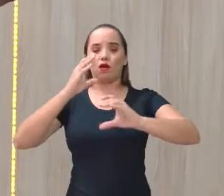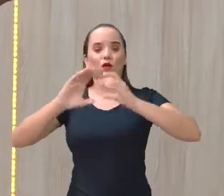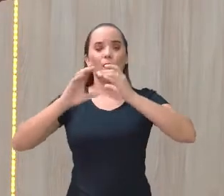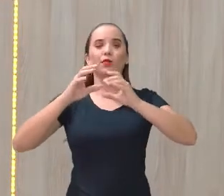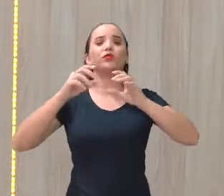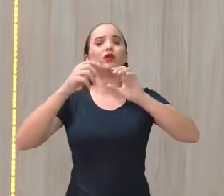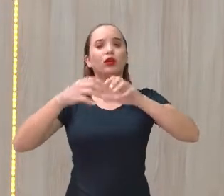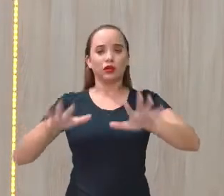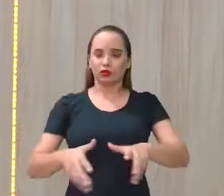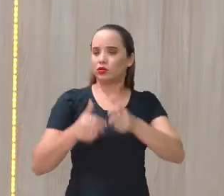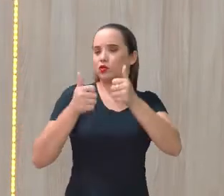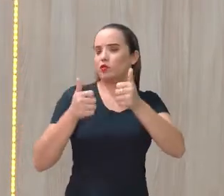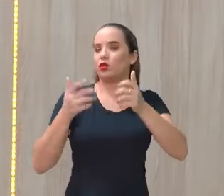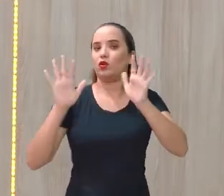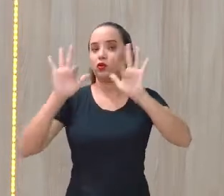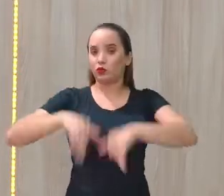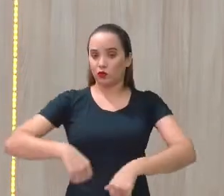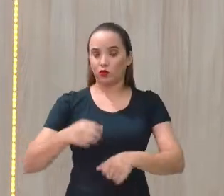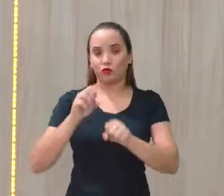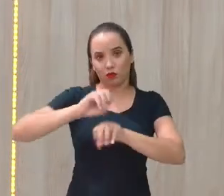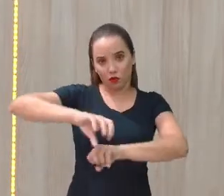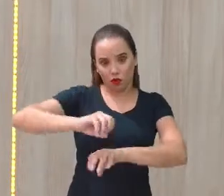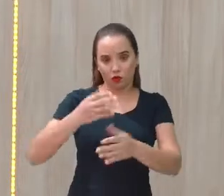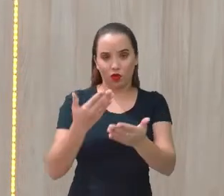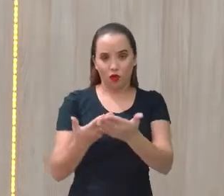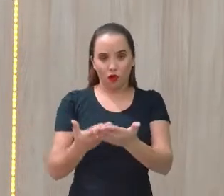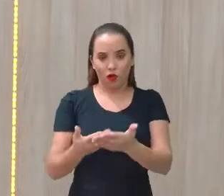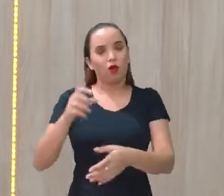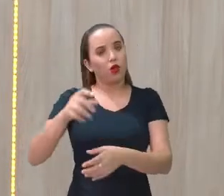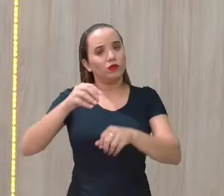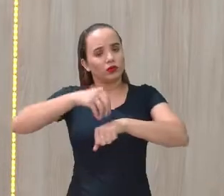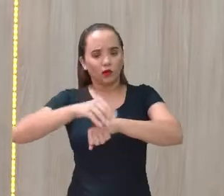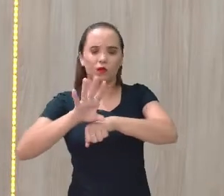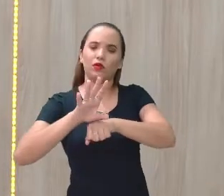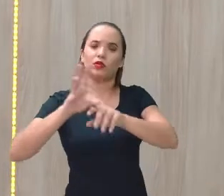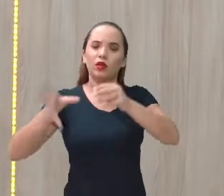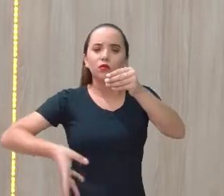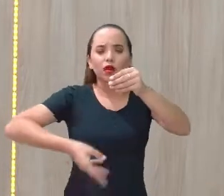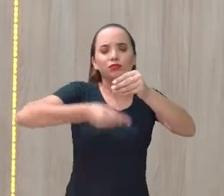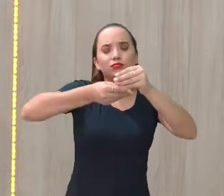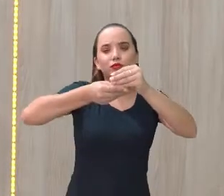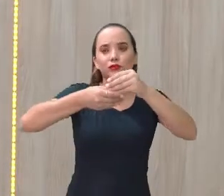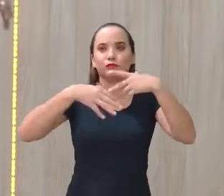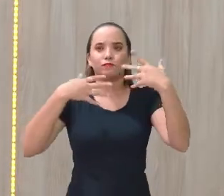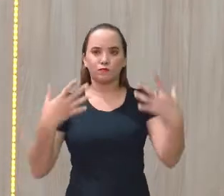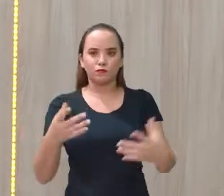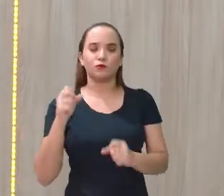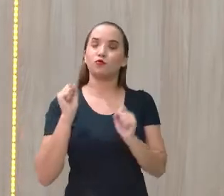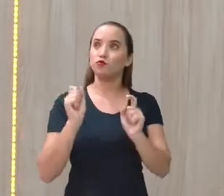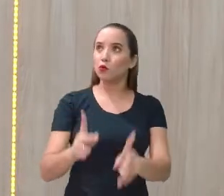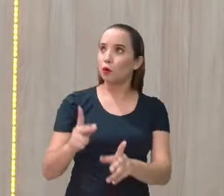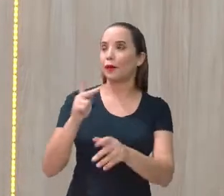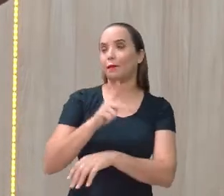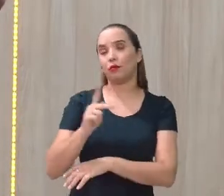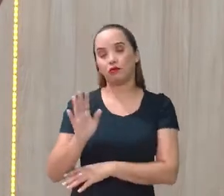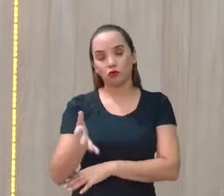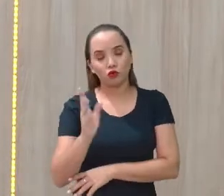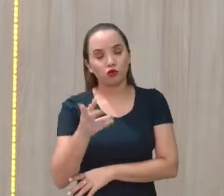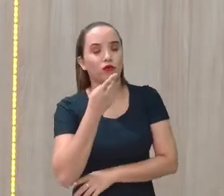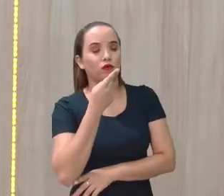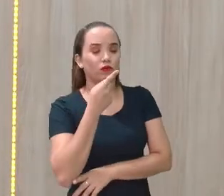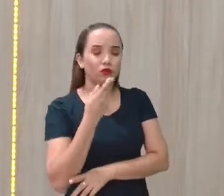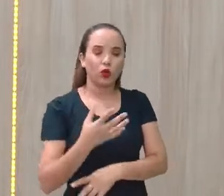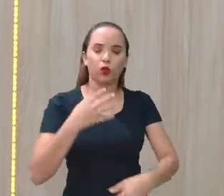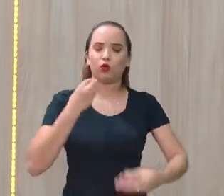da aula, a gente vai dar algumas dicas, né? Para resumir, professora, tá certo, você já falou de exposição oral, já falou quais